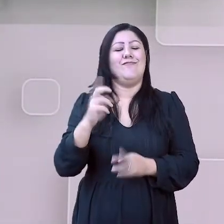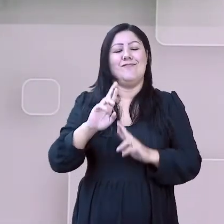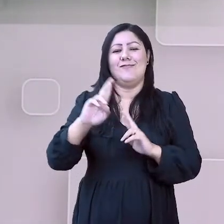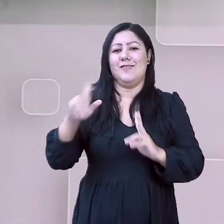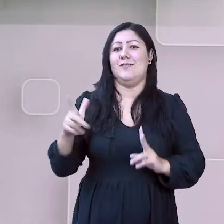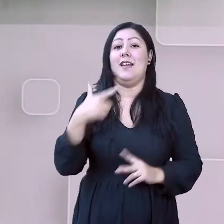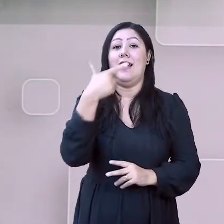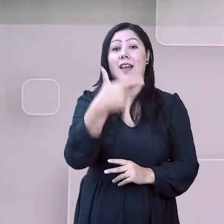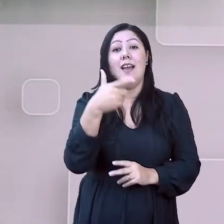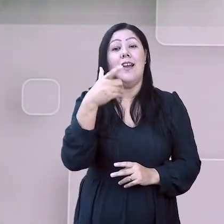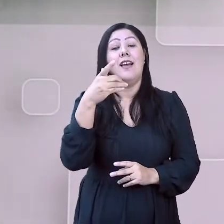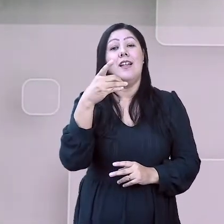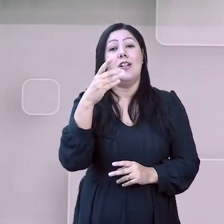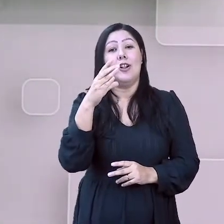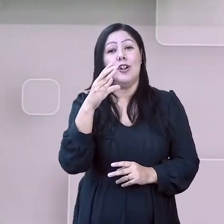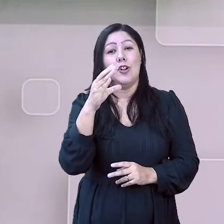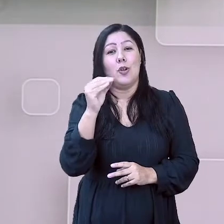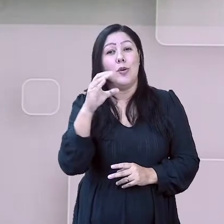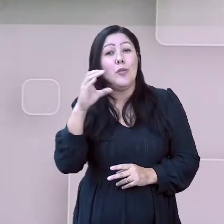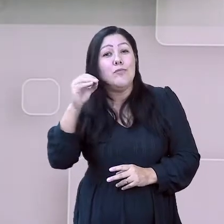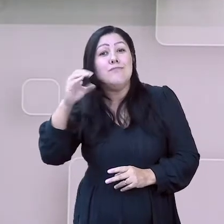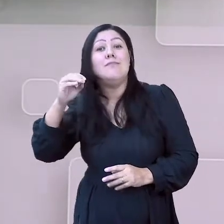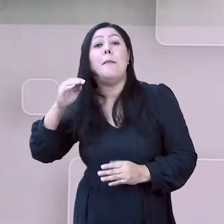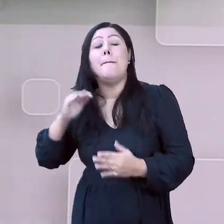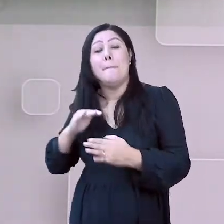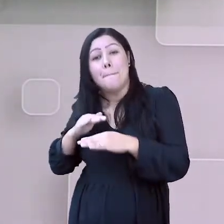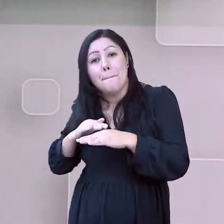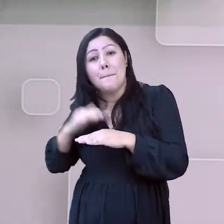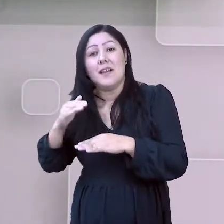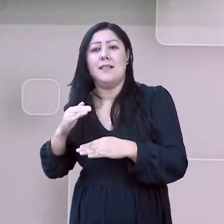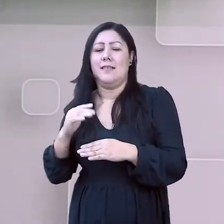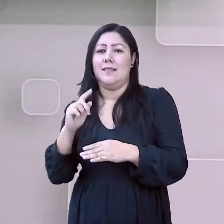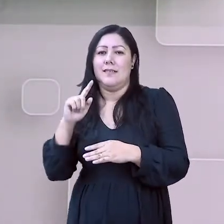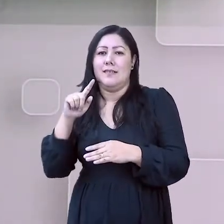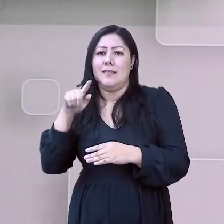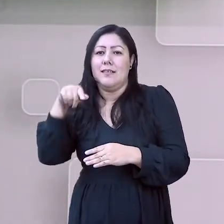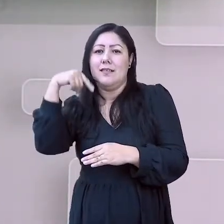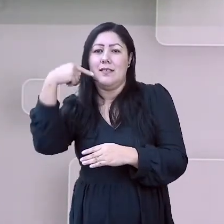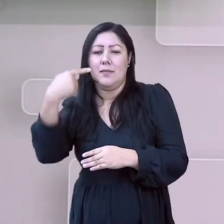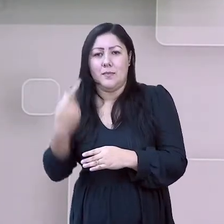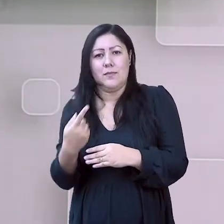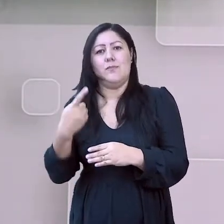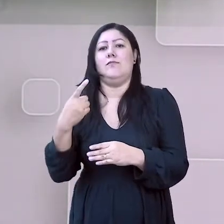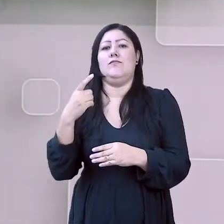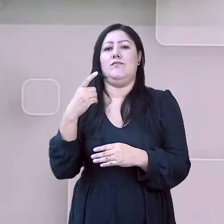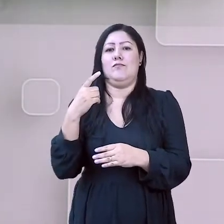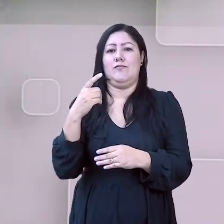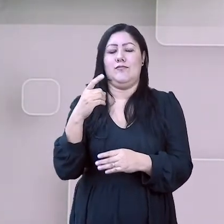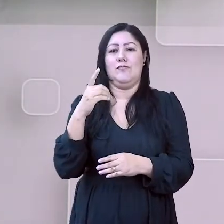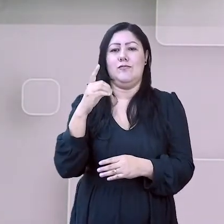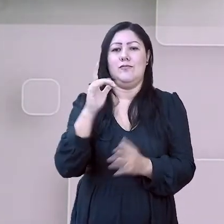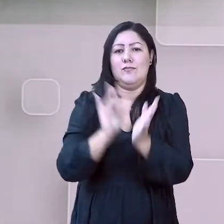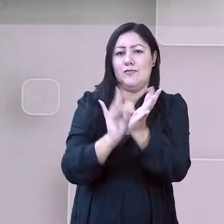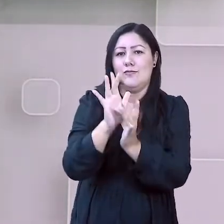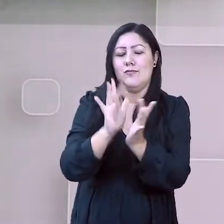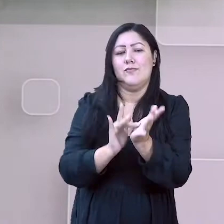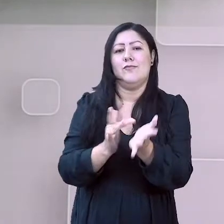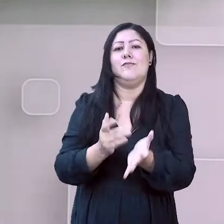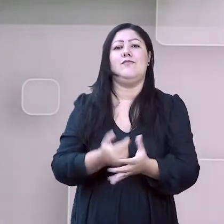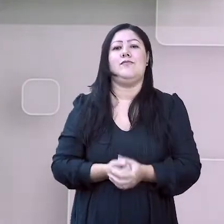É verdade? Então, nós fazemos contagens diferentes. Então,